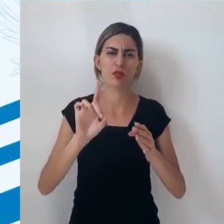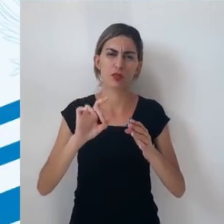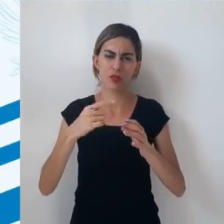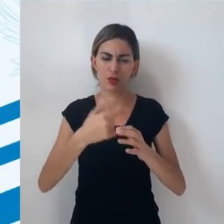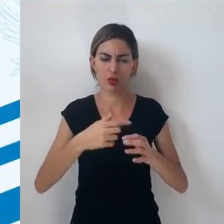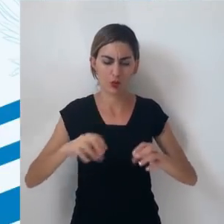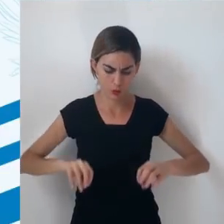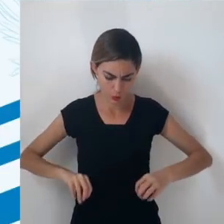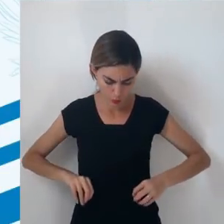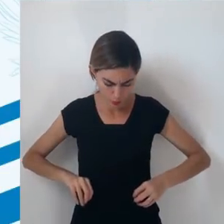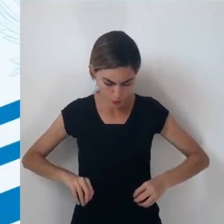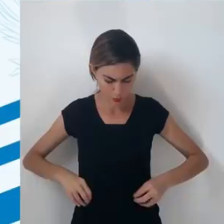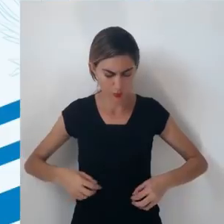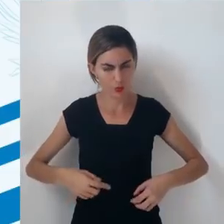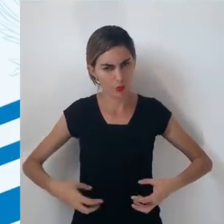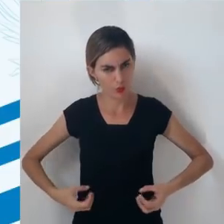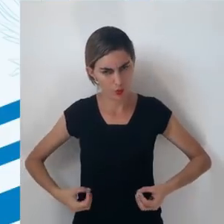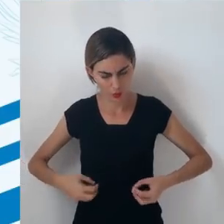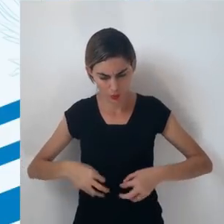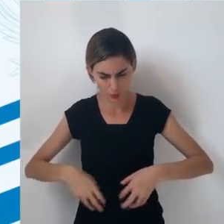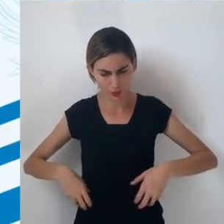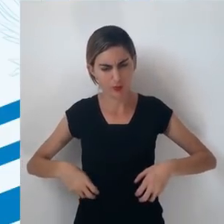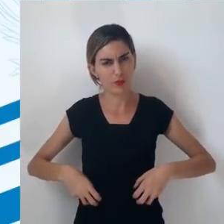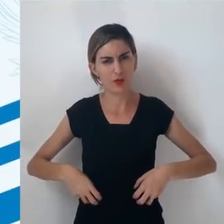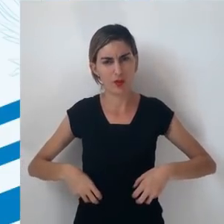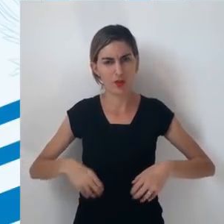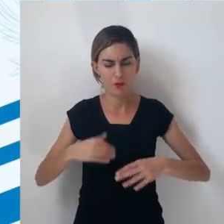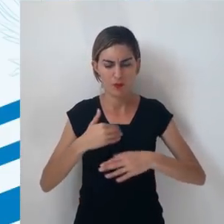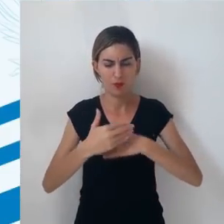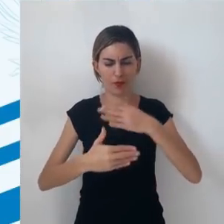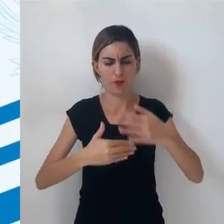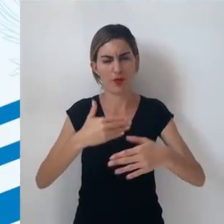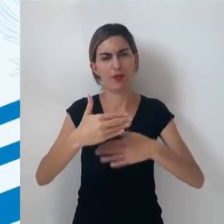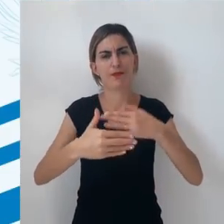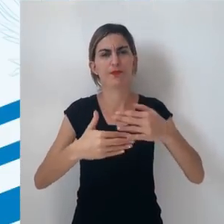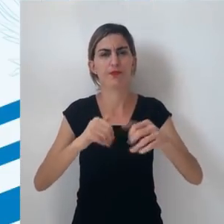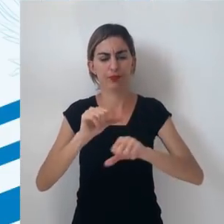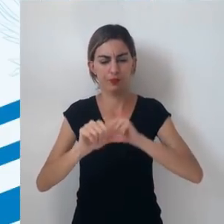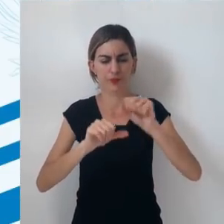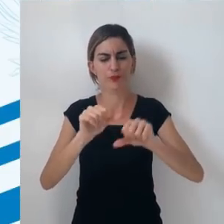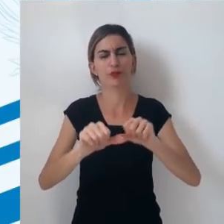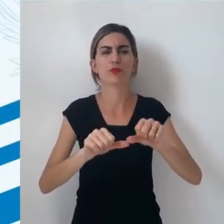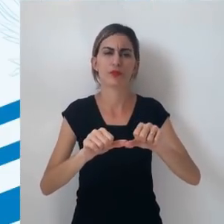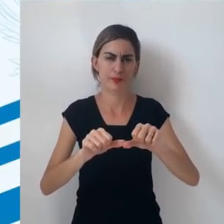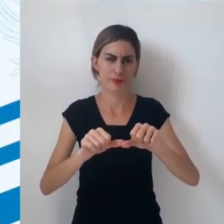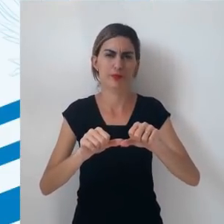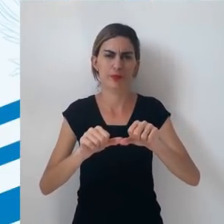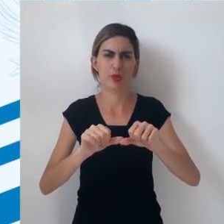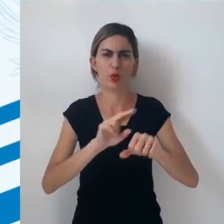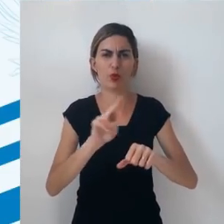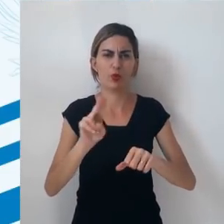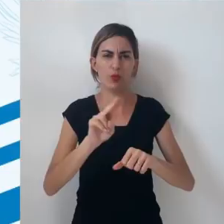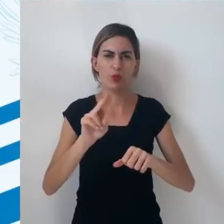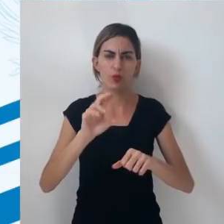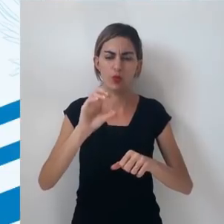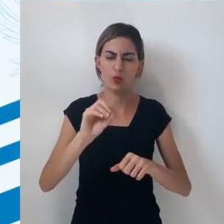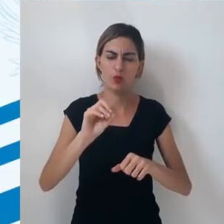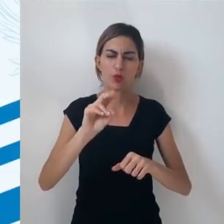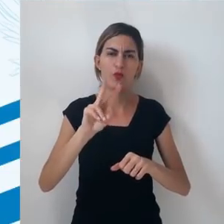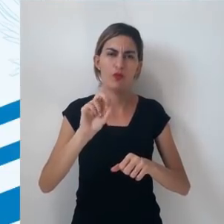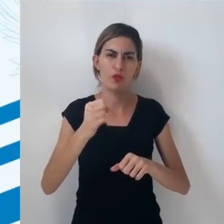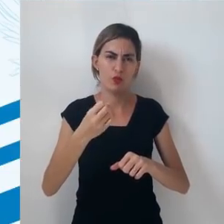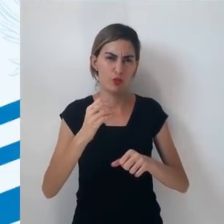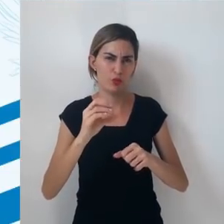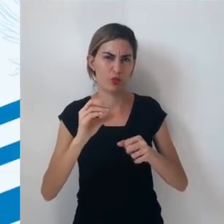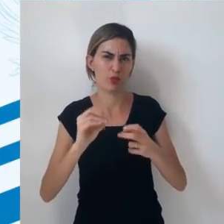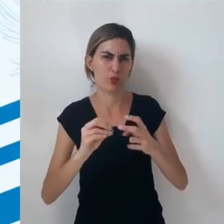e esse folículo ele vai amadurecer. Quando ele amadurece, a gente chama de